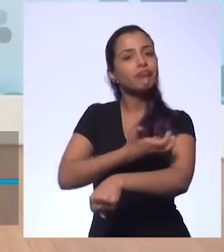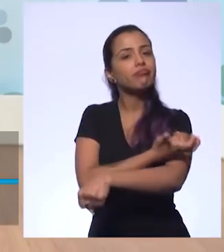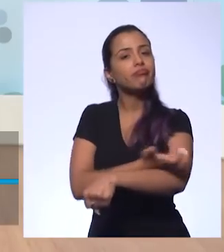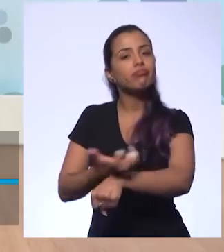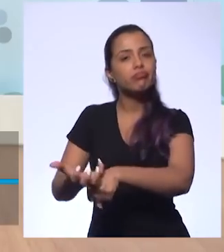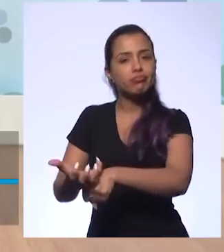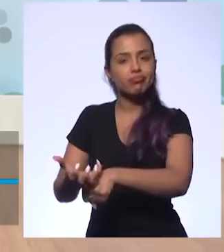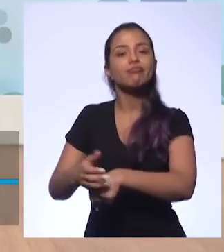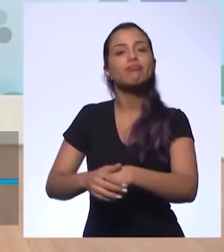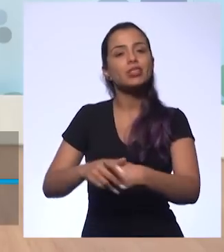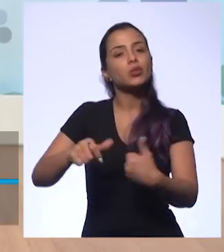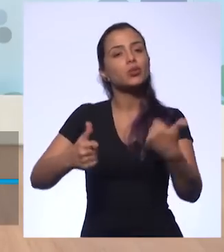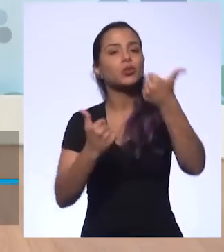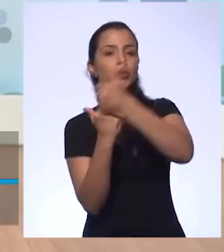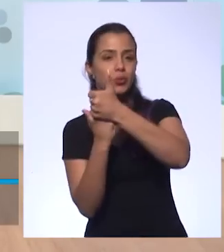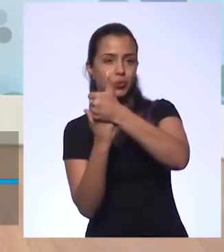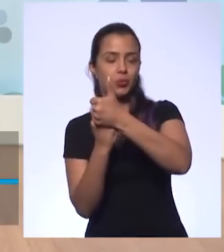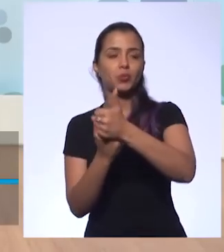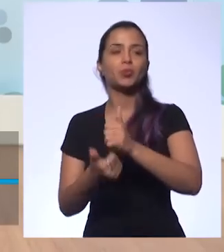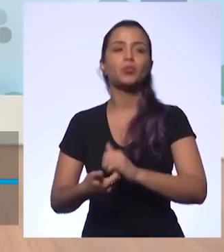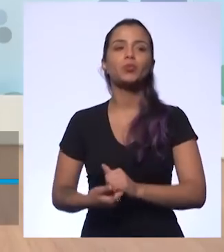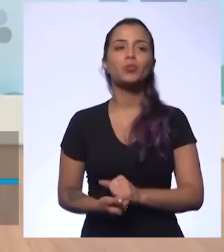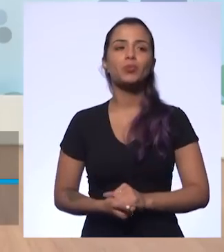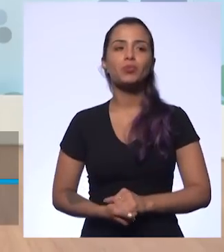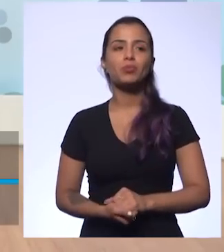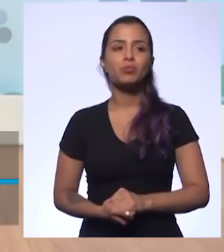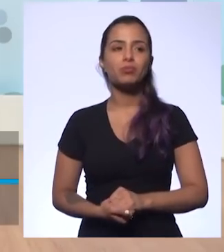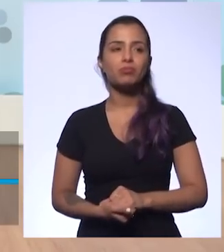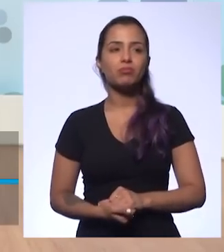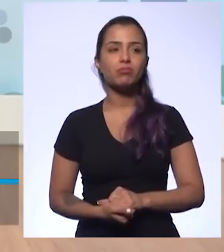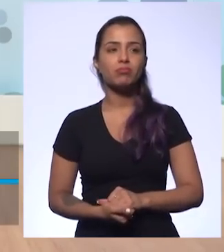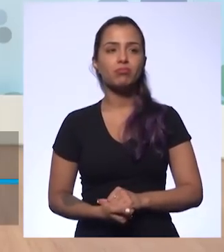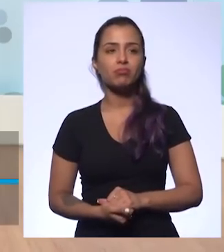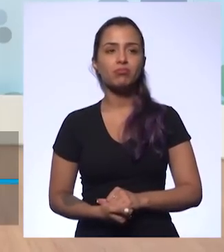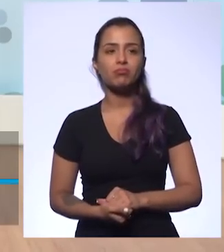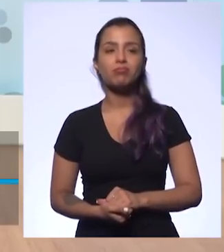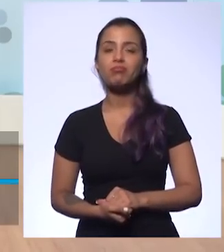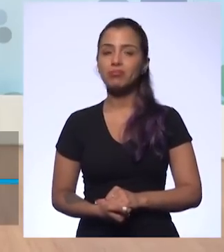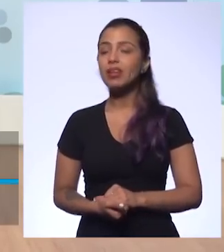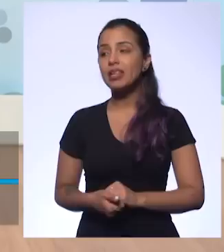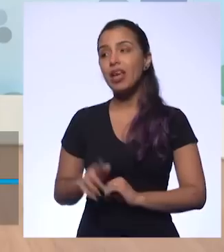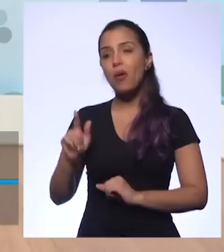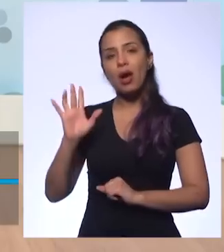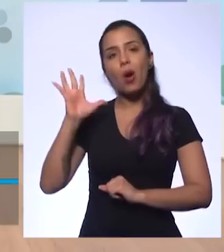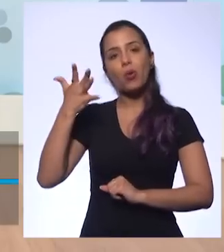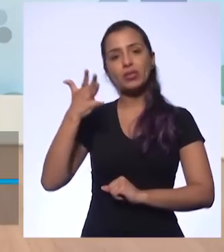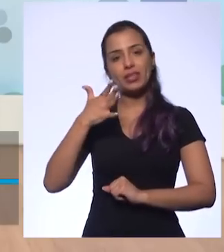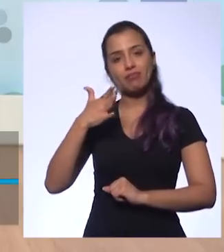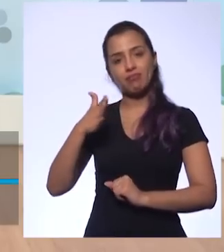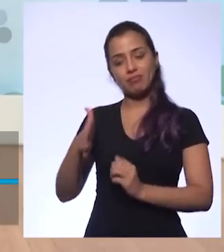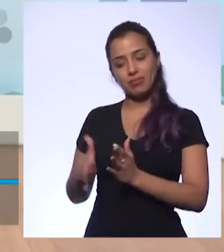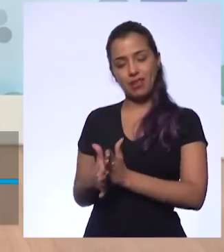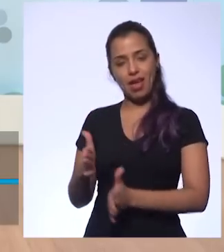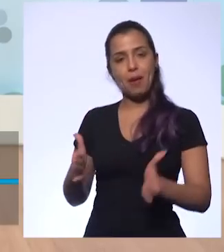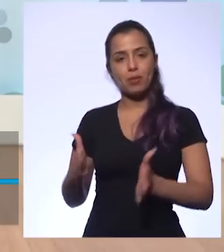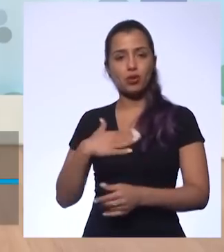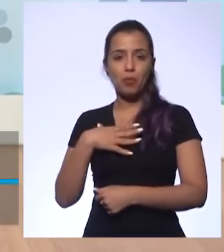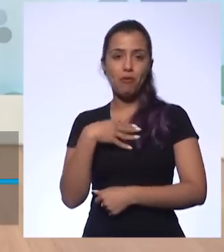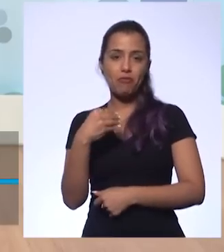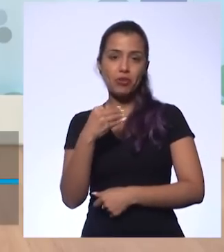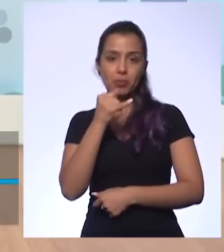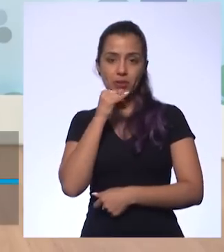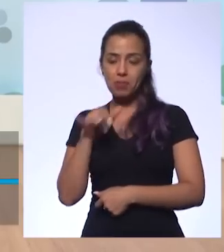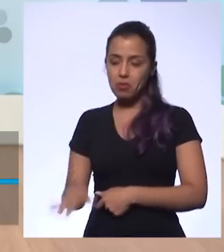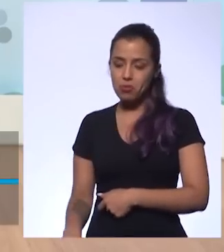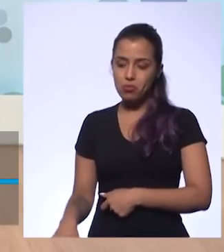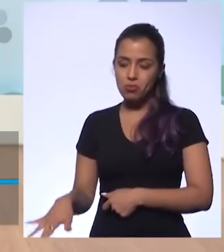ia crescendo, as pessoas iam cortando esse mato. É o que aconteceu na vida dos meus filhos, por exemplo. Enquanto eles foram crescendo,